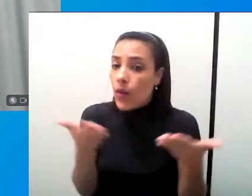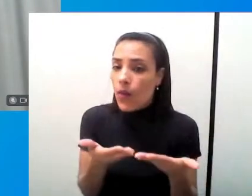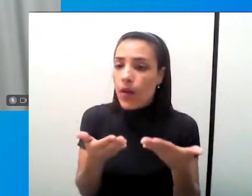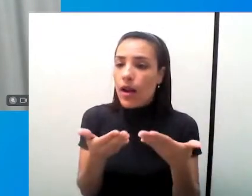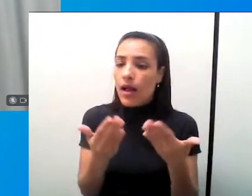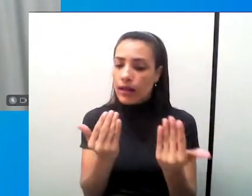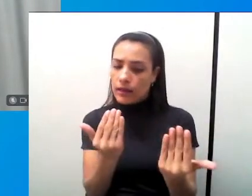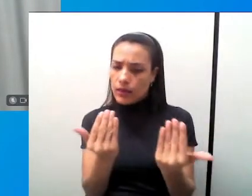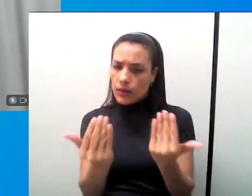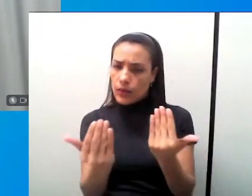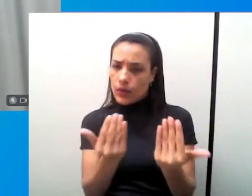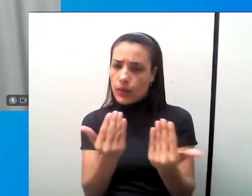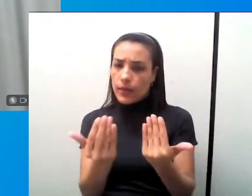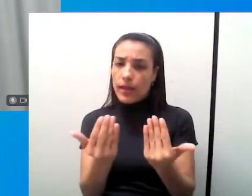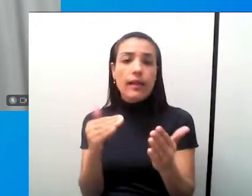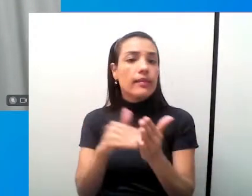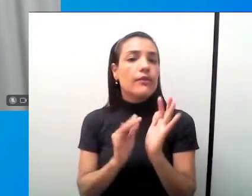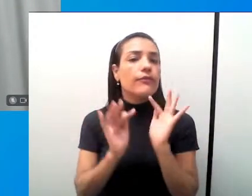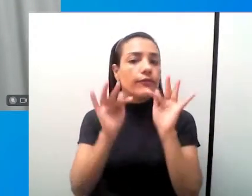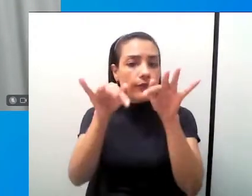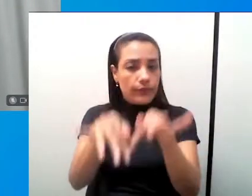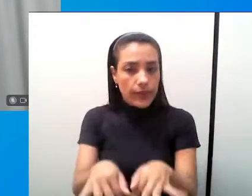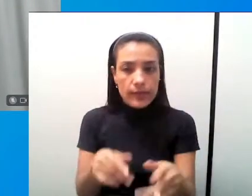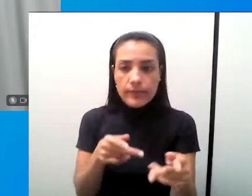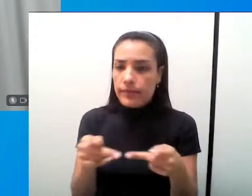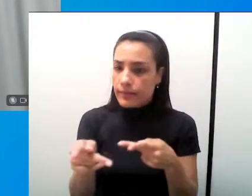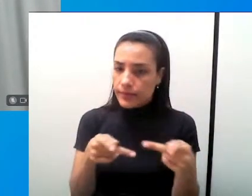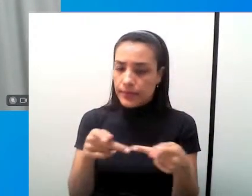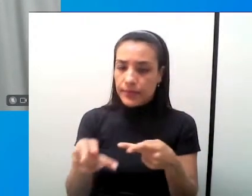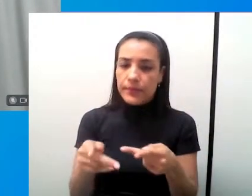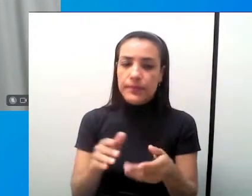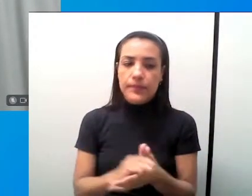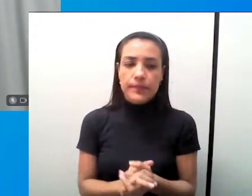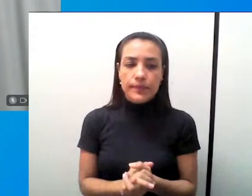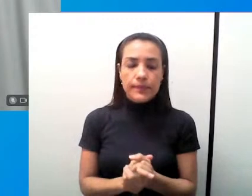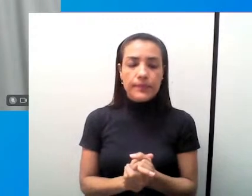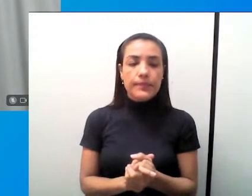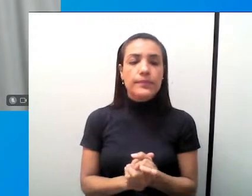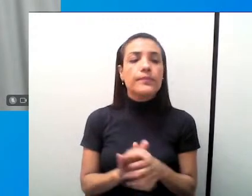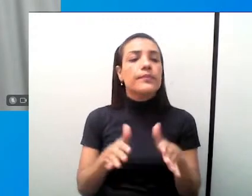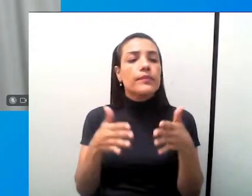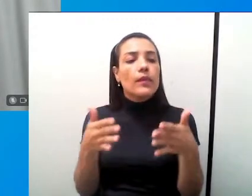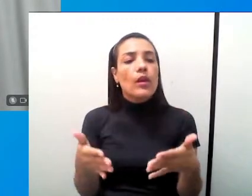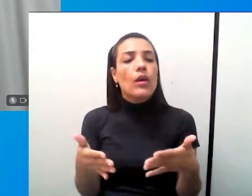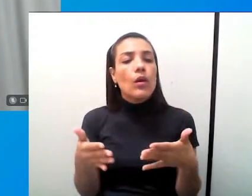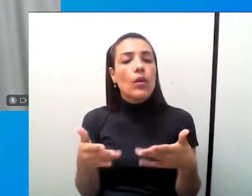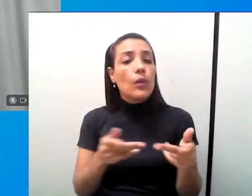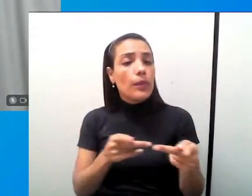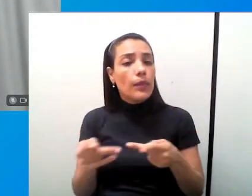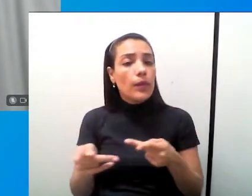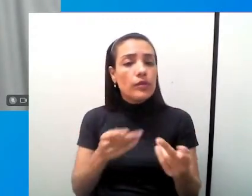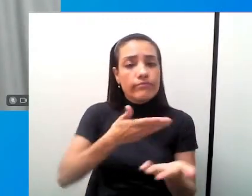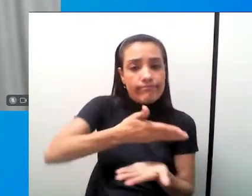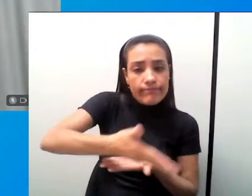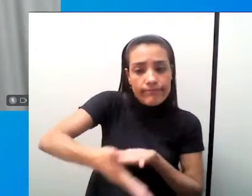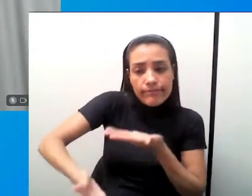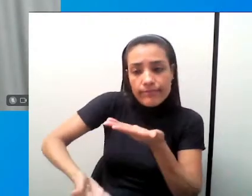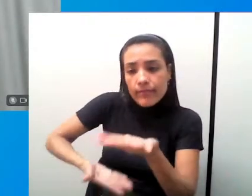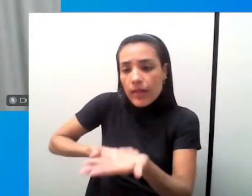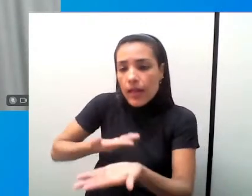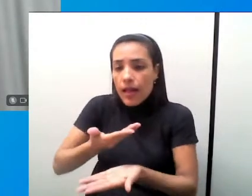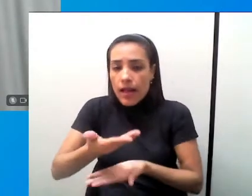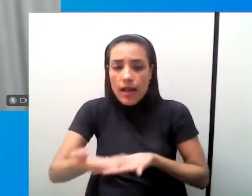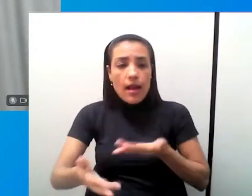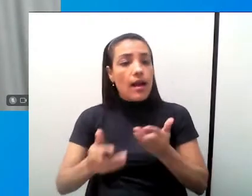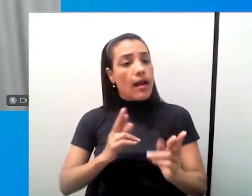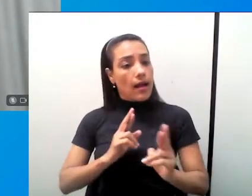nosso projeto. Então, foi um projeto que promoveu uma grande troca e interação, né, entre